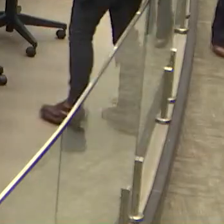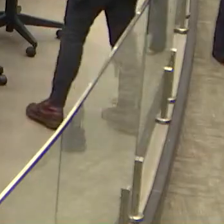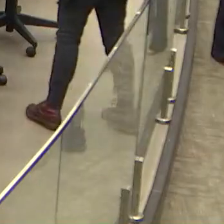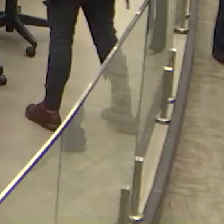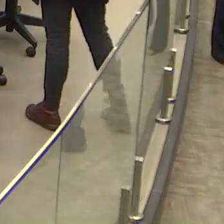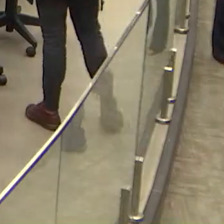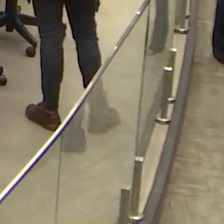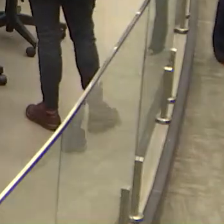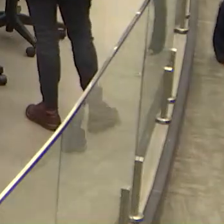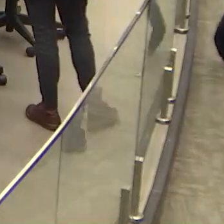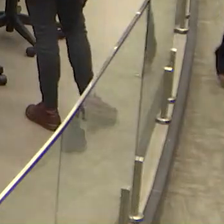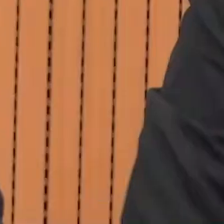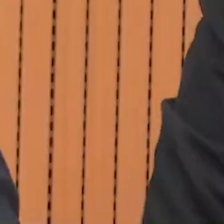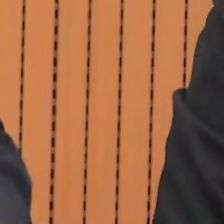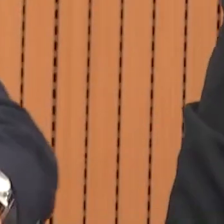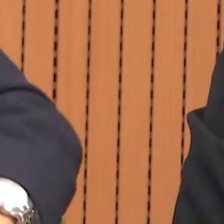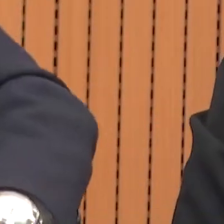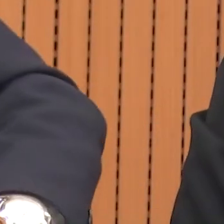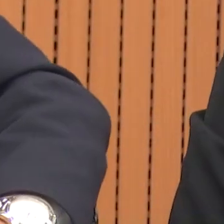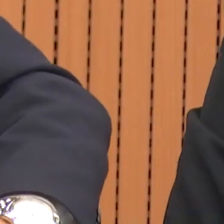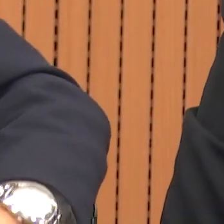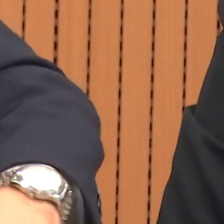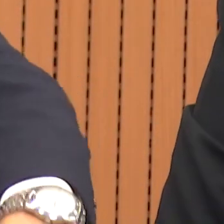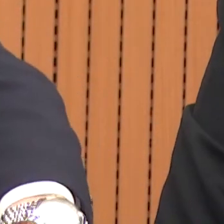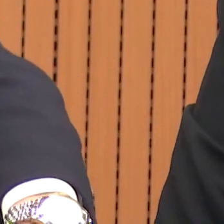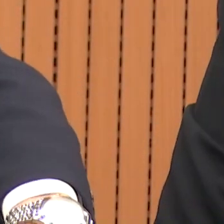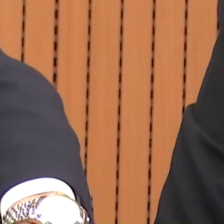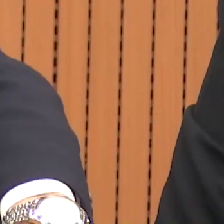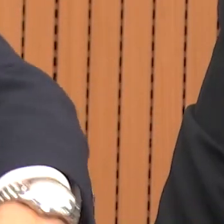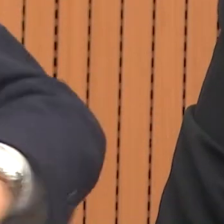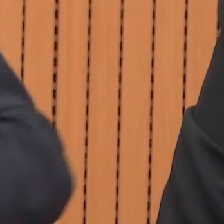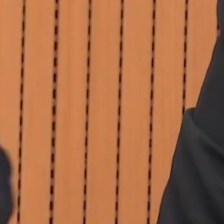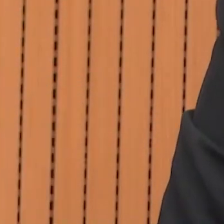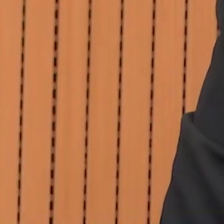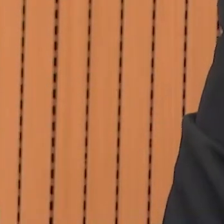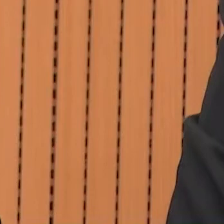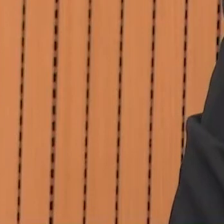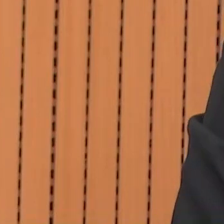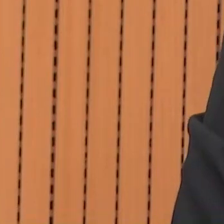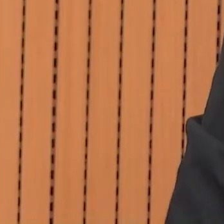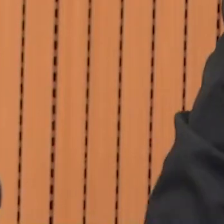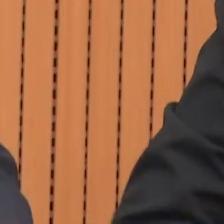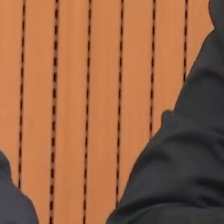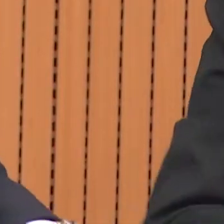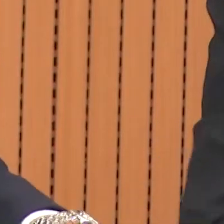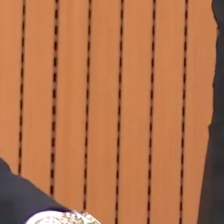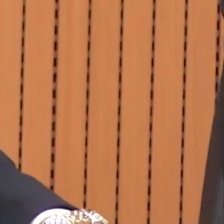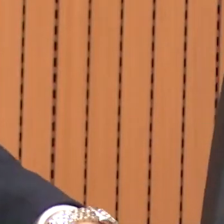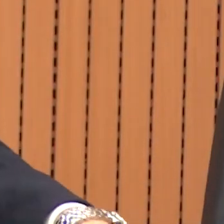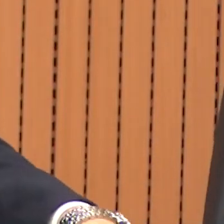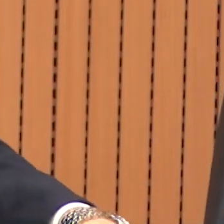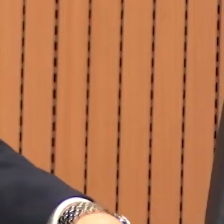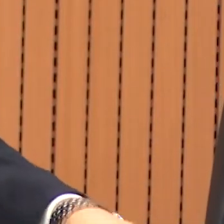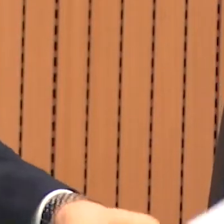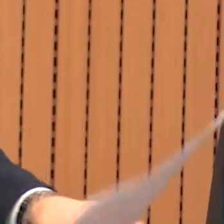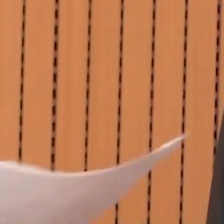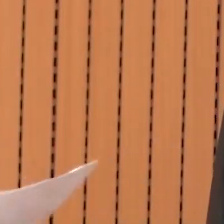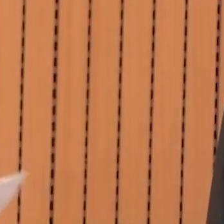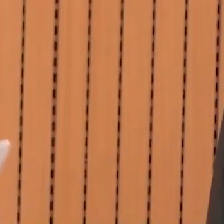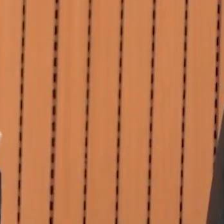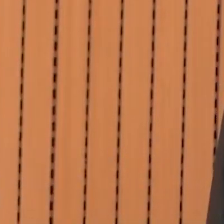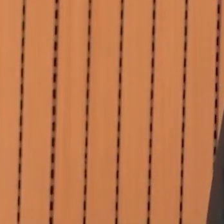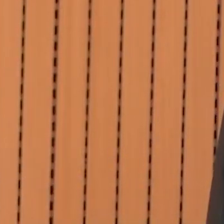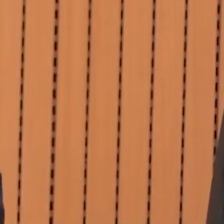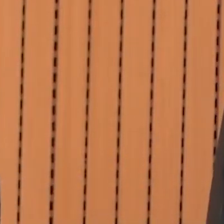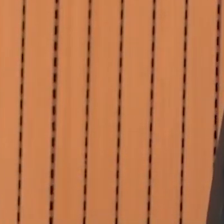Muito boa tarde a todos os presentes. Nossa reunião da nossa Comissão de Educação e